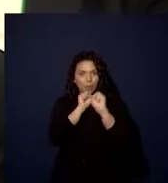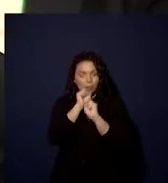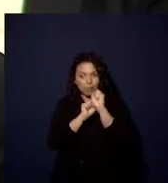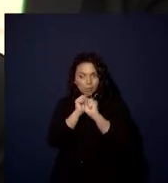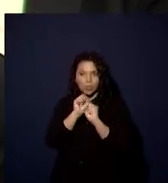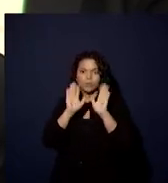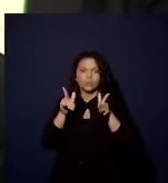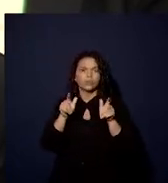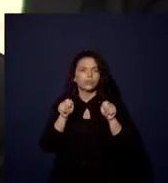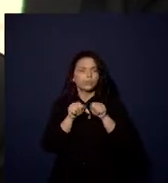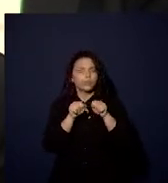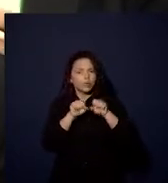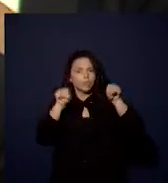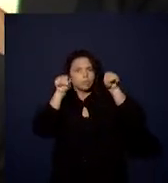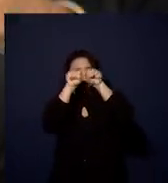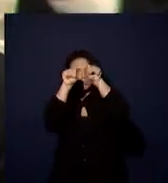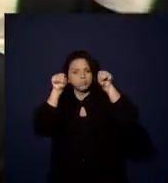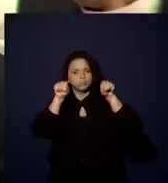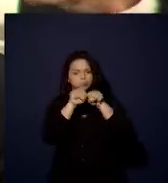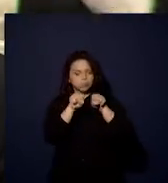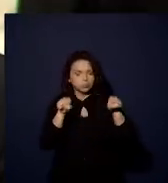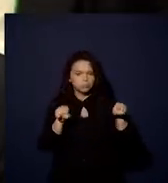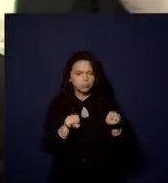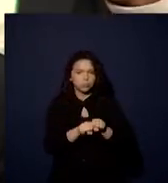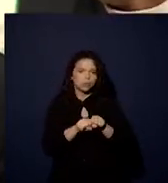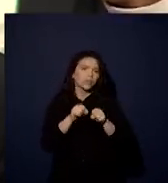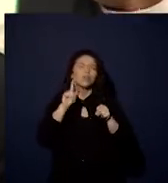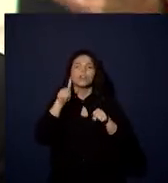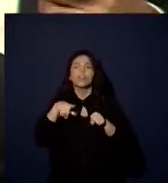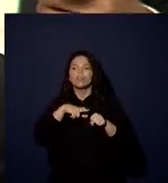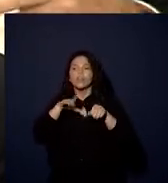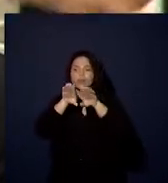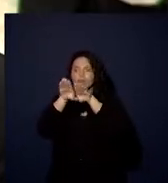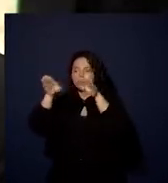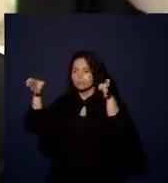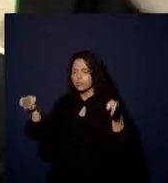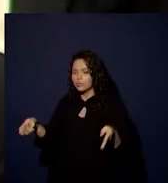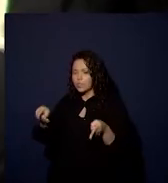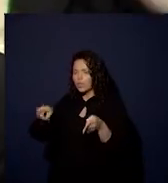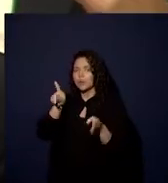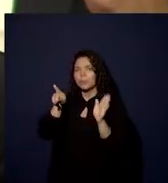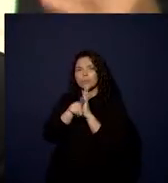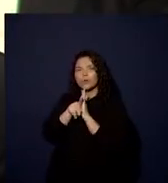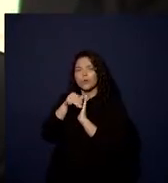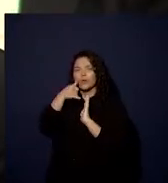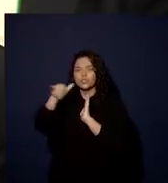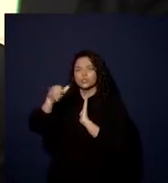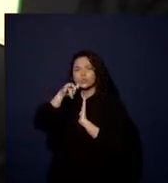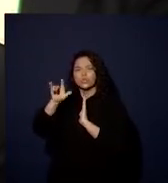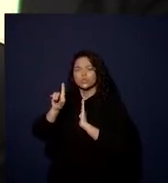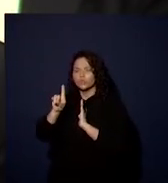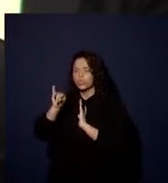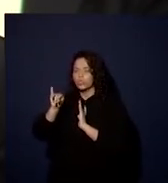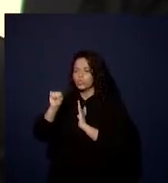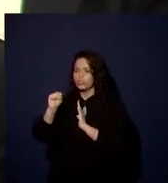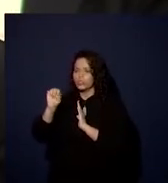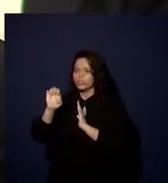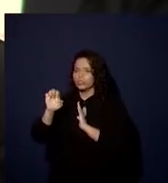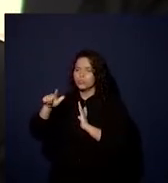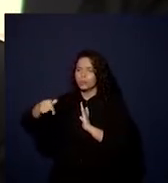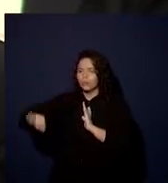instalações que tem nos seus horários de pico ligando geradores a diesel né para sair daquela tarifa mais alta